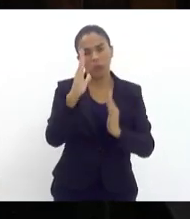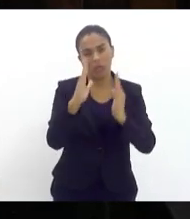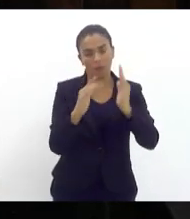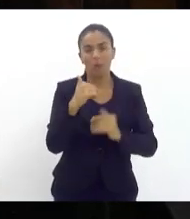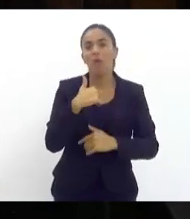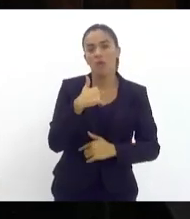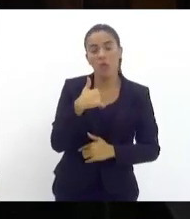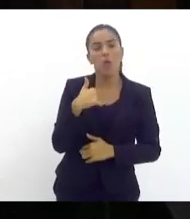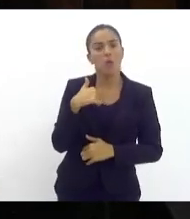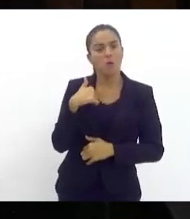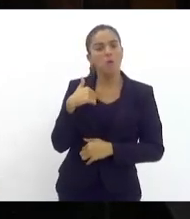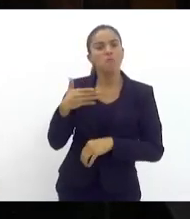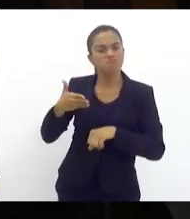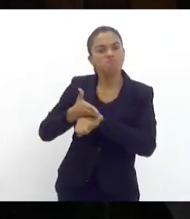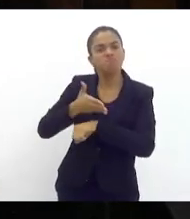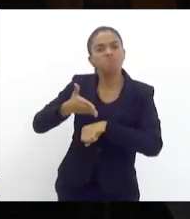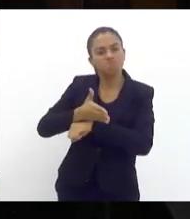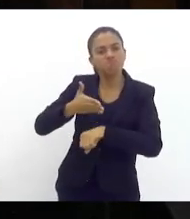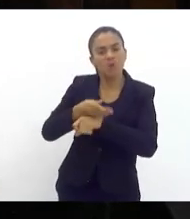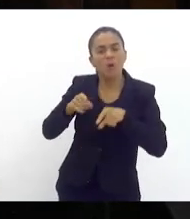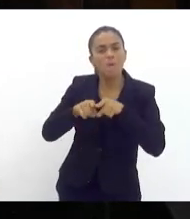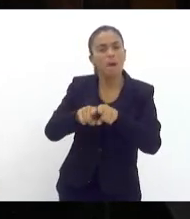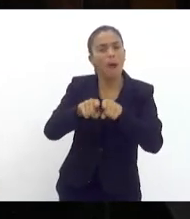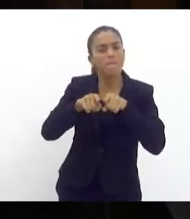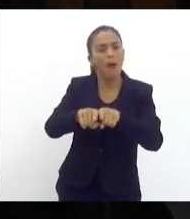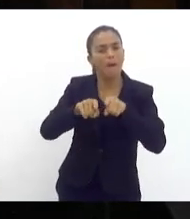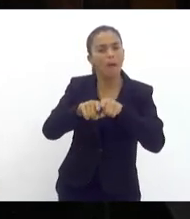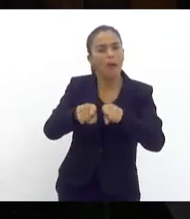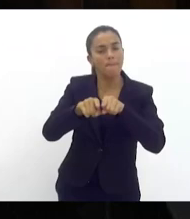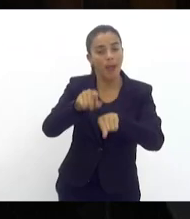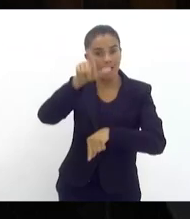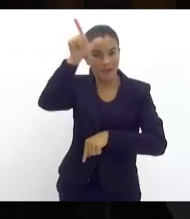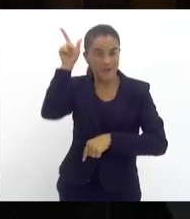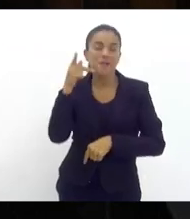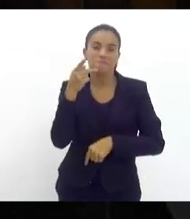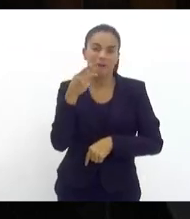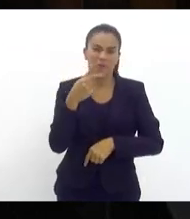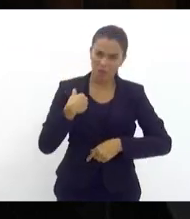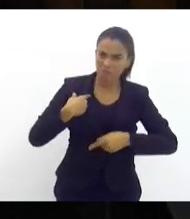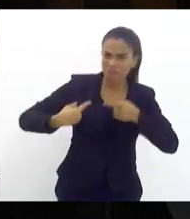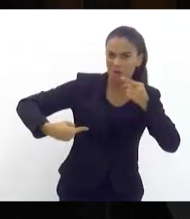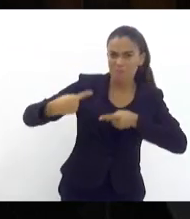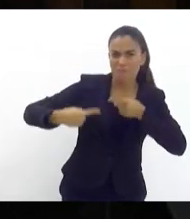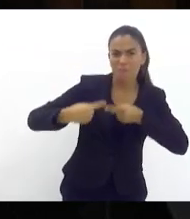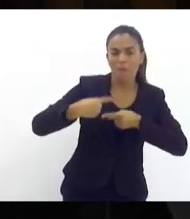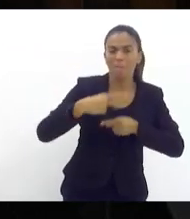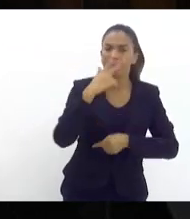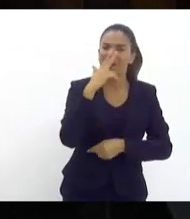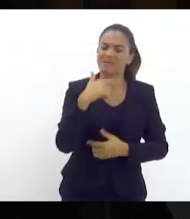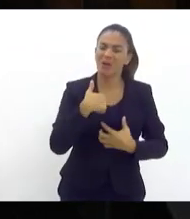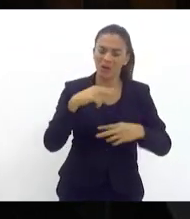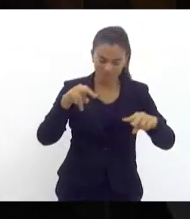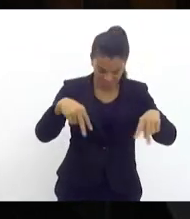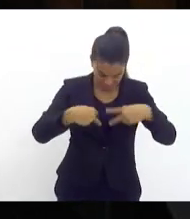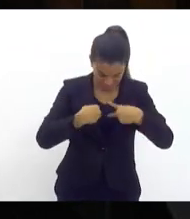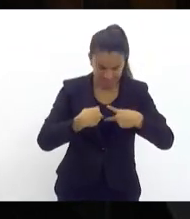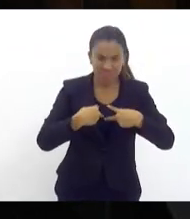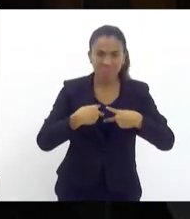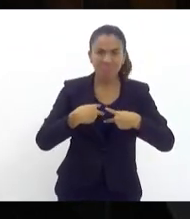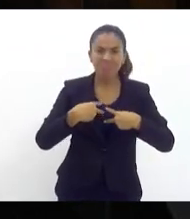muito chegado junto dele participava muito dos debates Parece que agora eu tô voltando